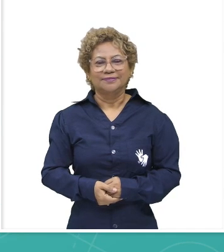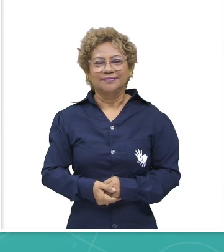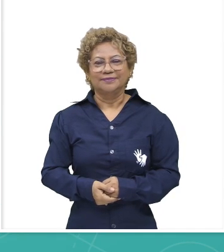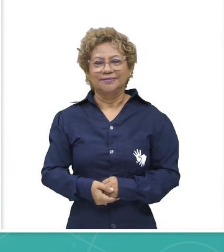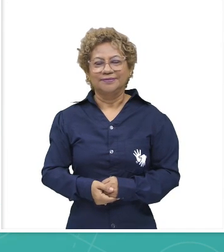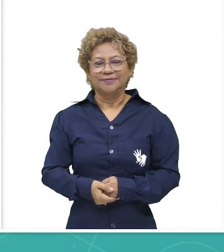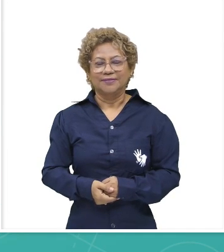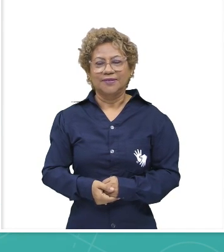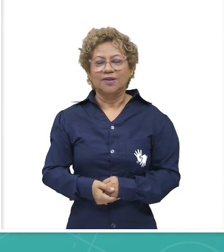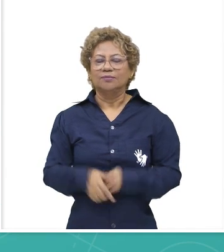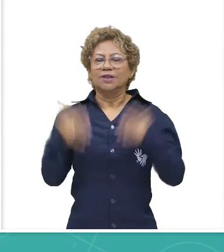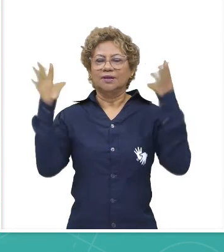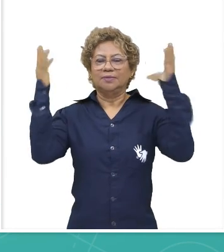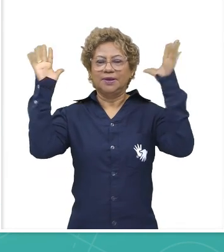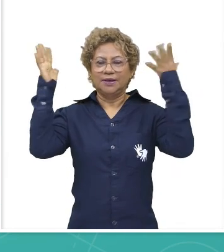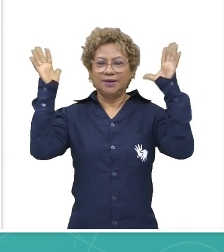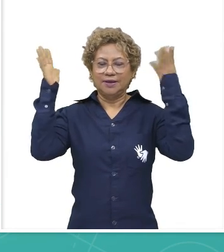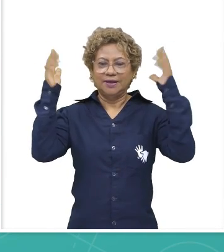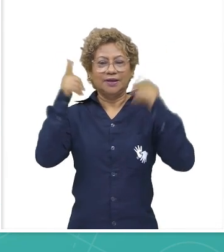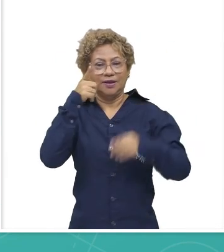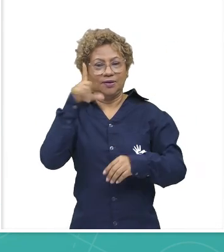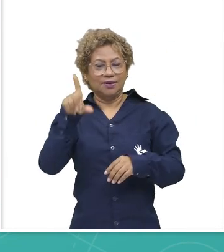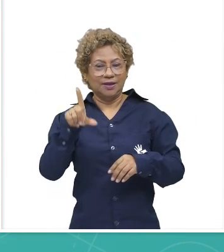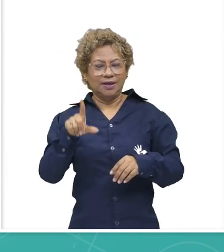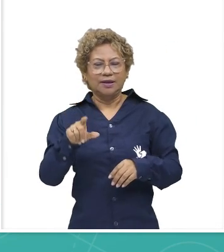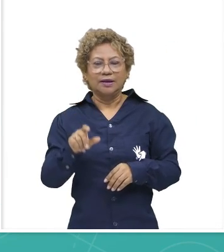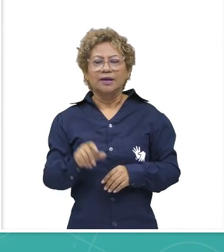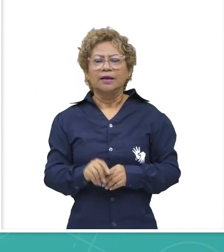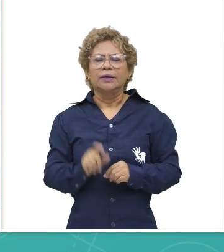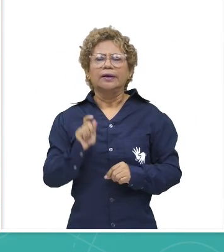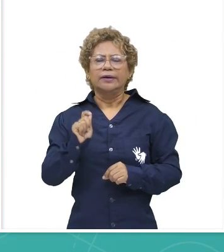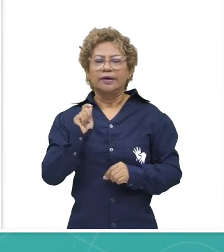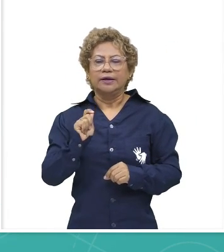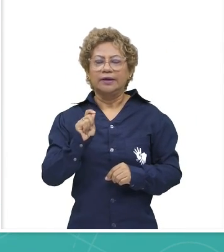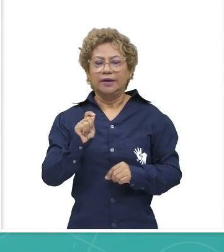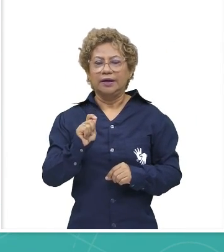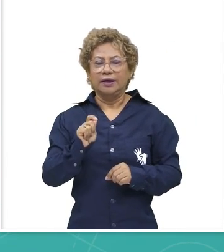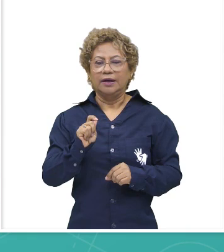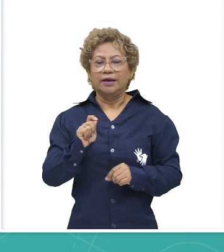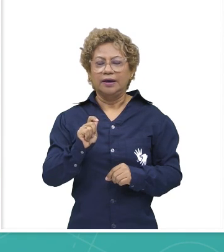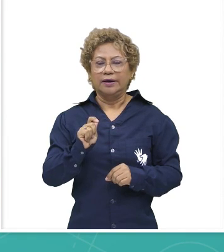quem acertou a questão. Quem não acertou, não tem problema, porque agora